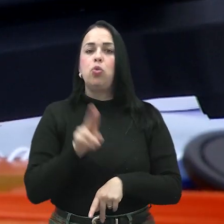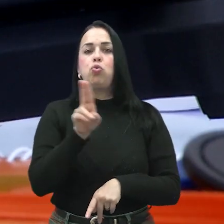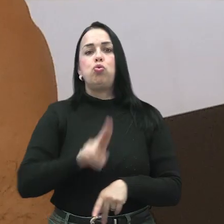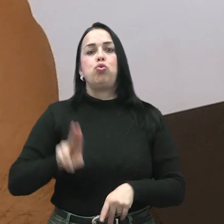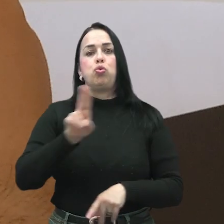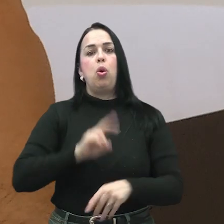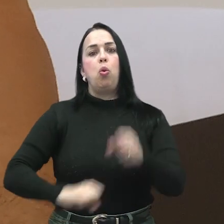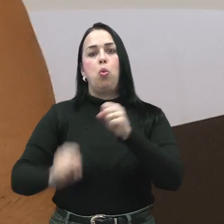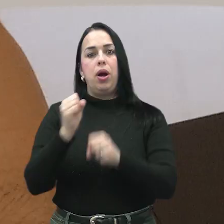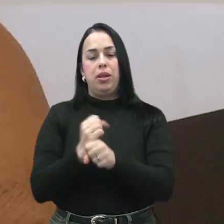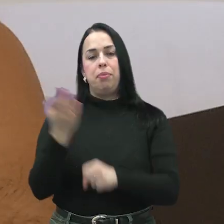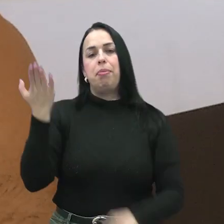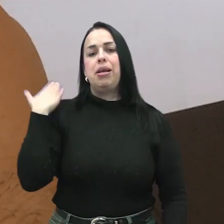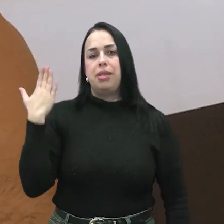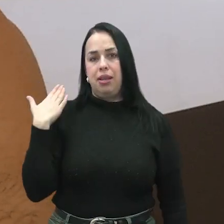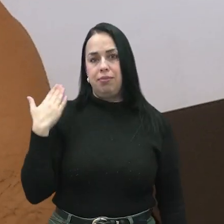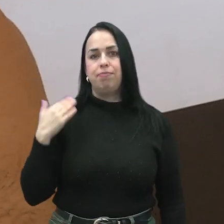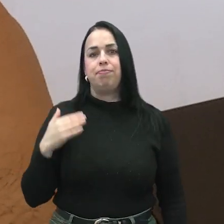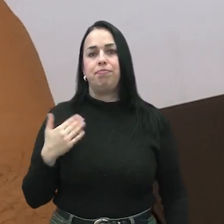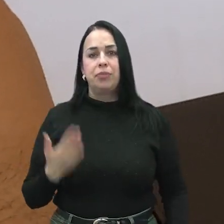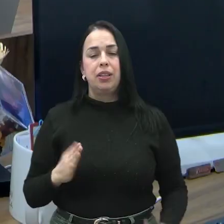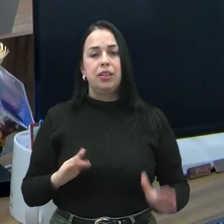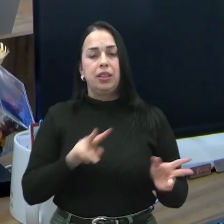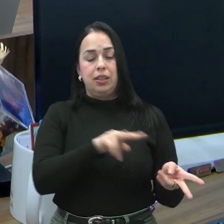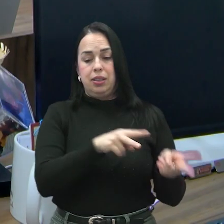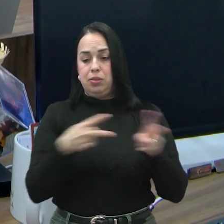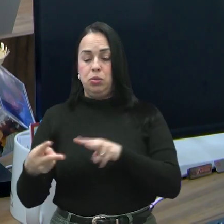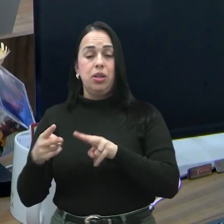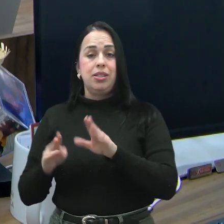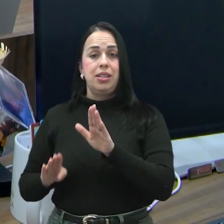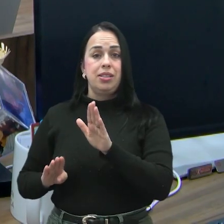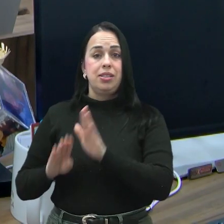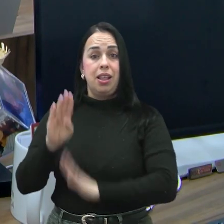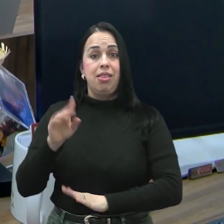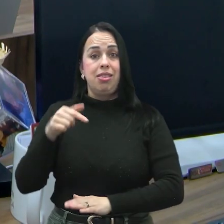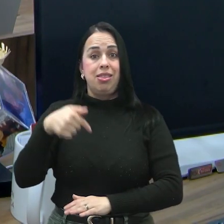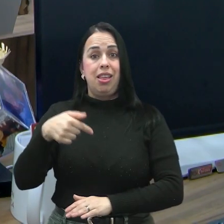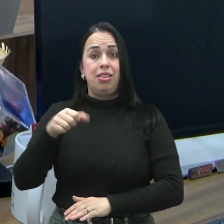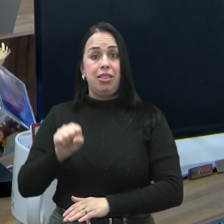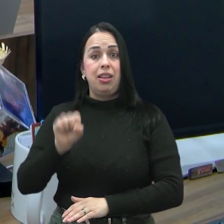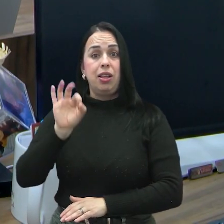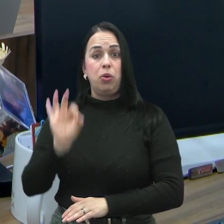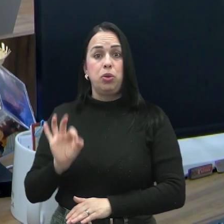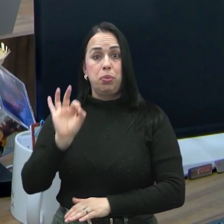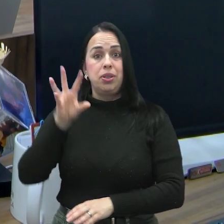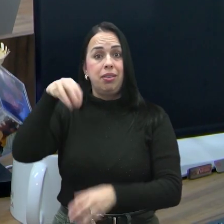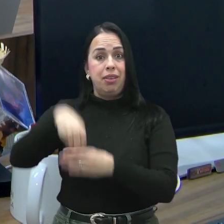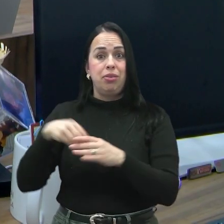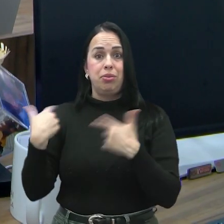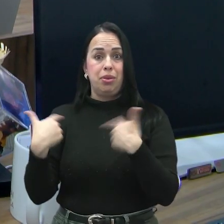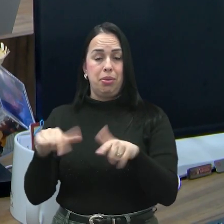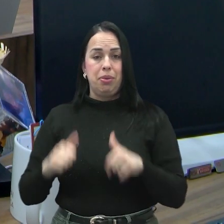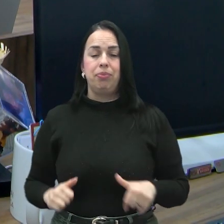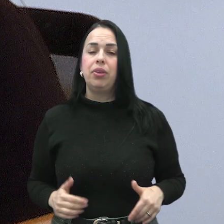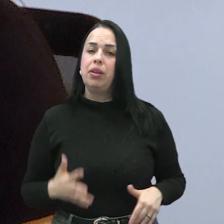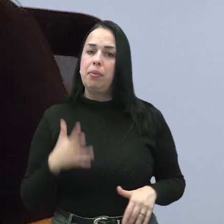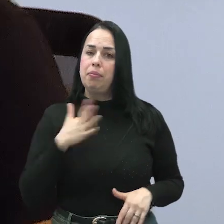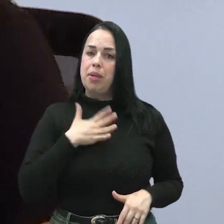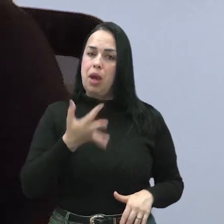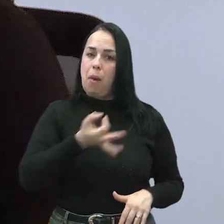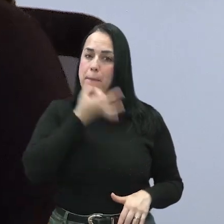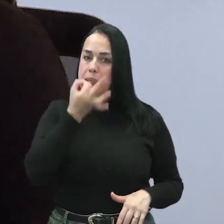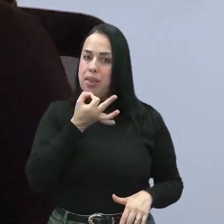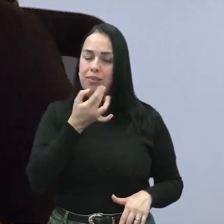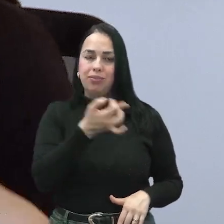IA generativa em 2024, número que salta para 78% no ambiente de trabalho. Eu acho